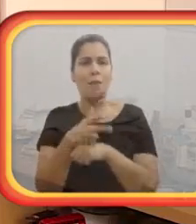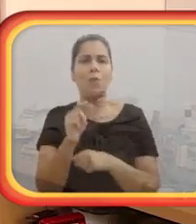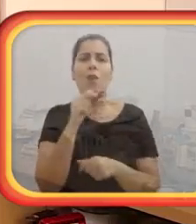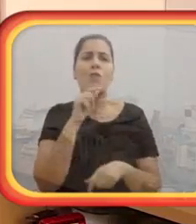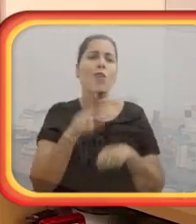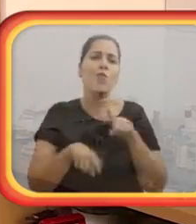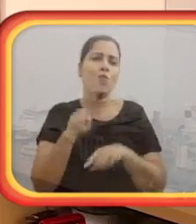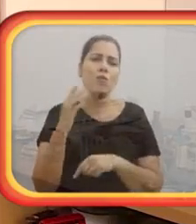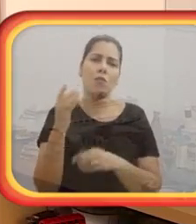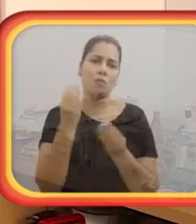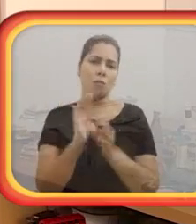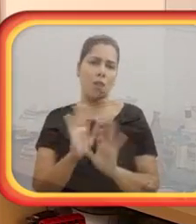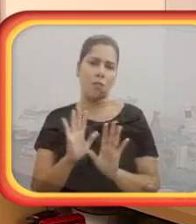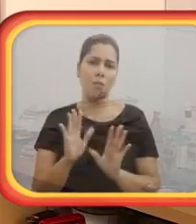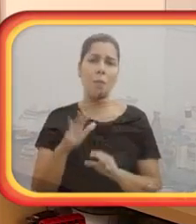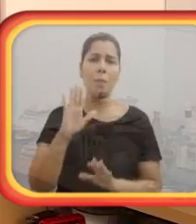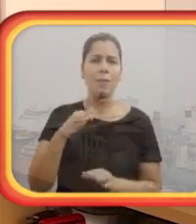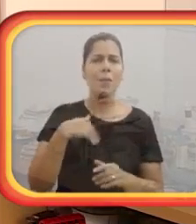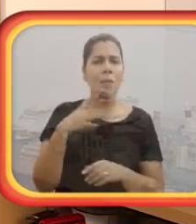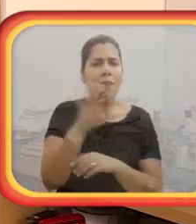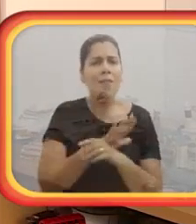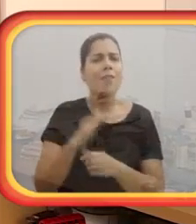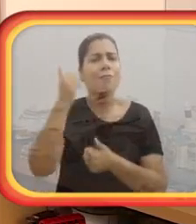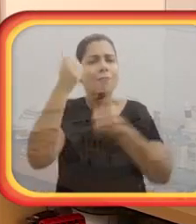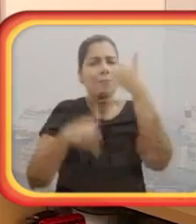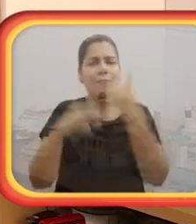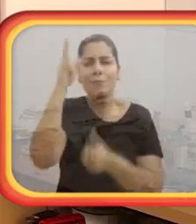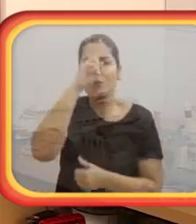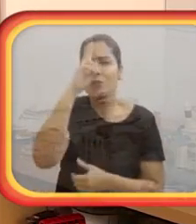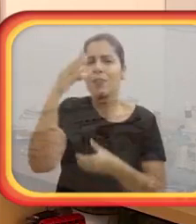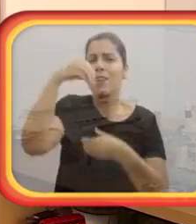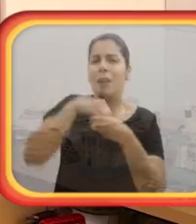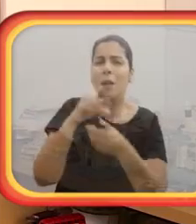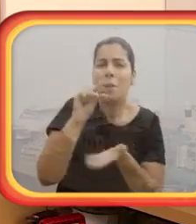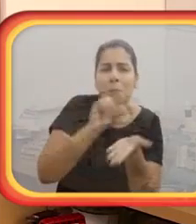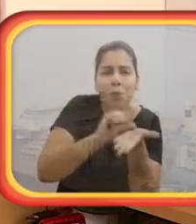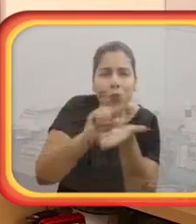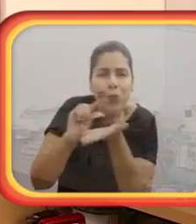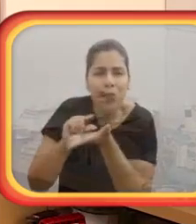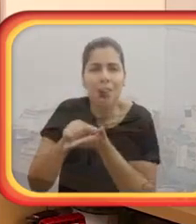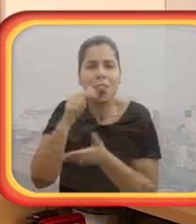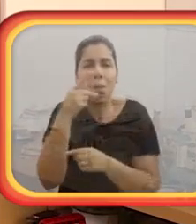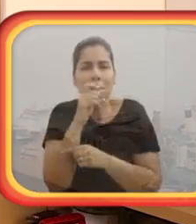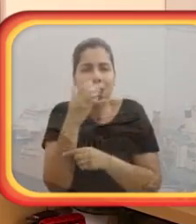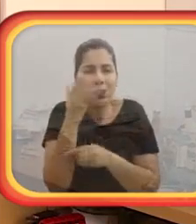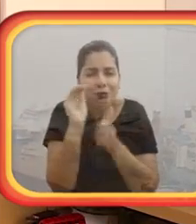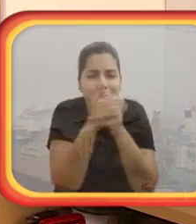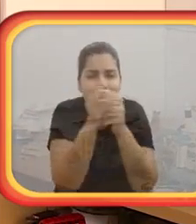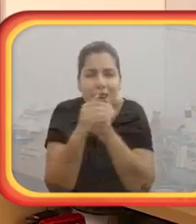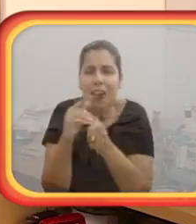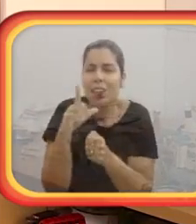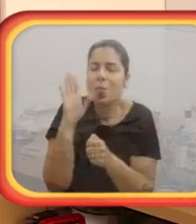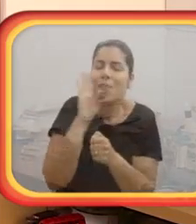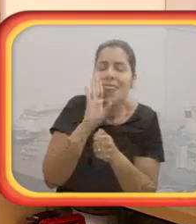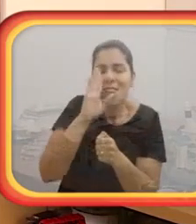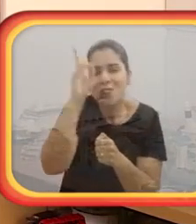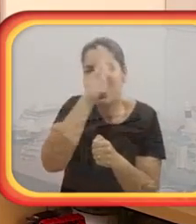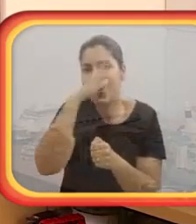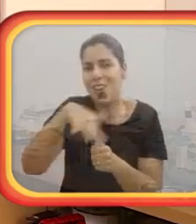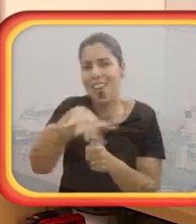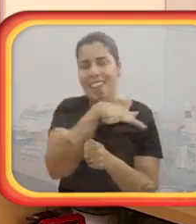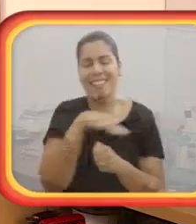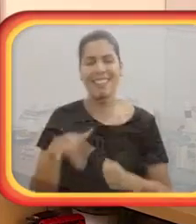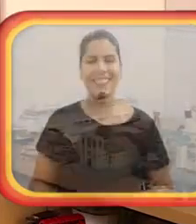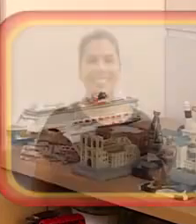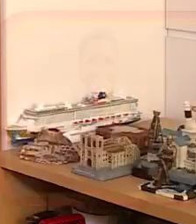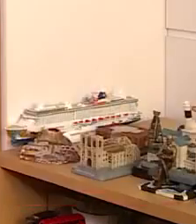miniatura, né? Então eu tenho que ficar com a mão mais livre para explorar e para mostrar um pouquinho. Mas é... São vídeos eu e